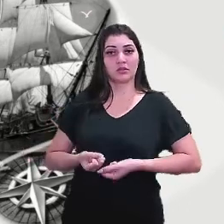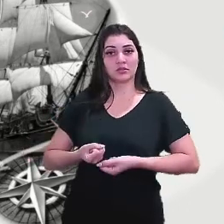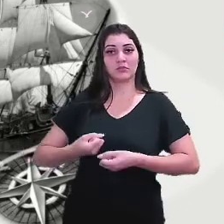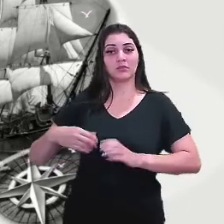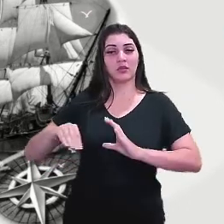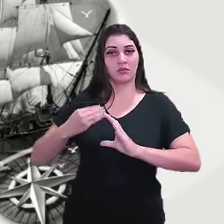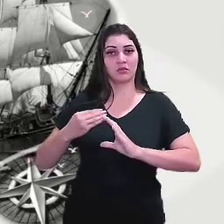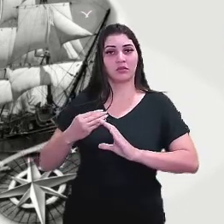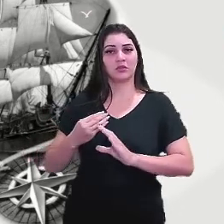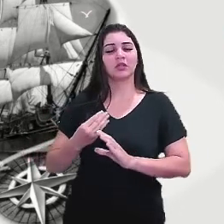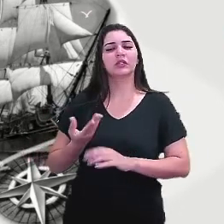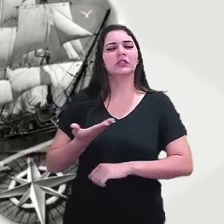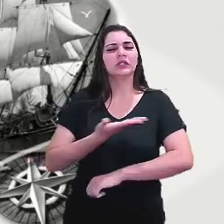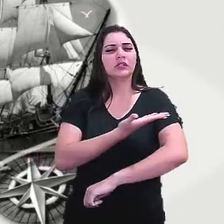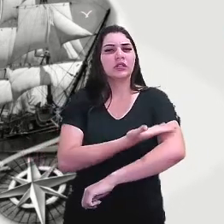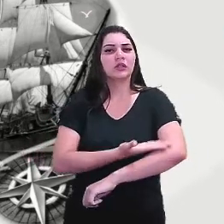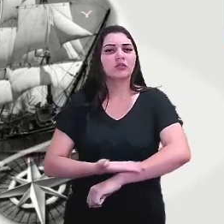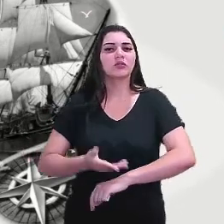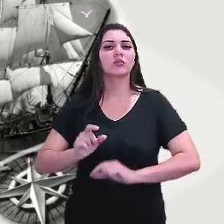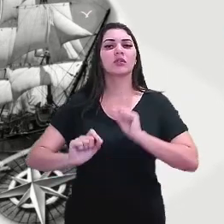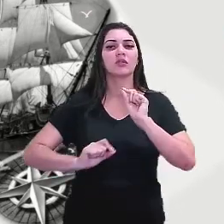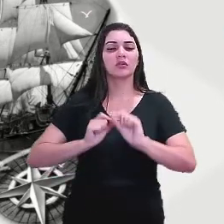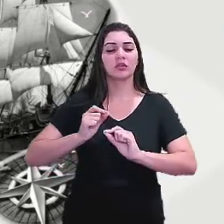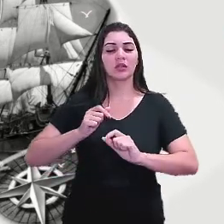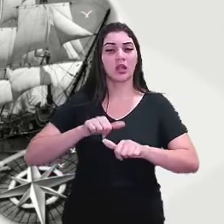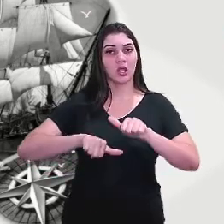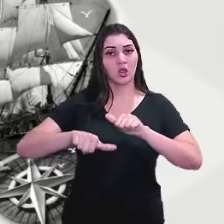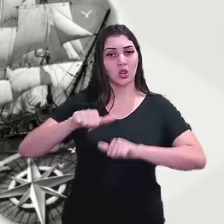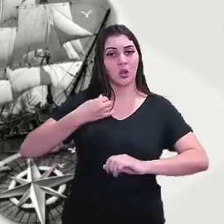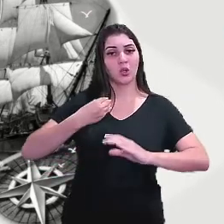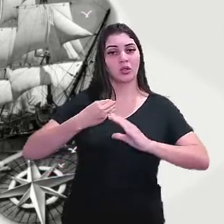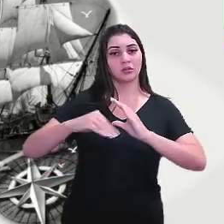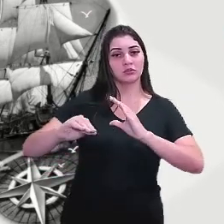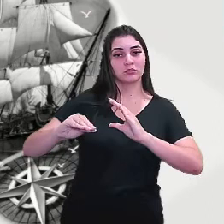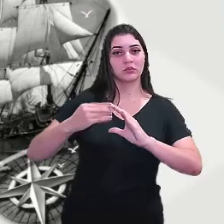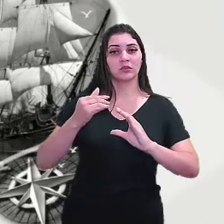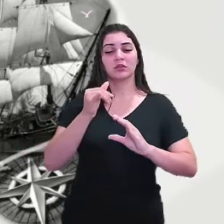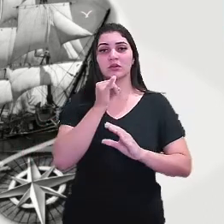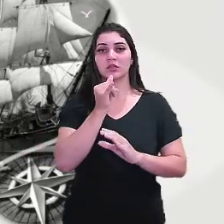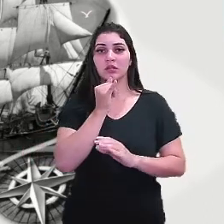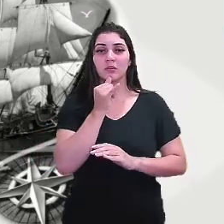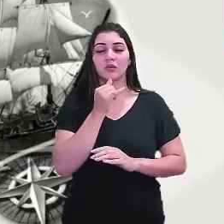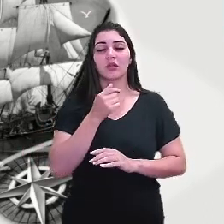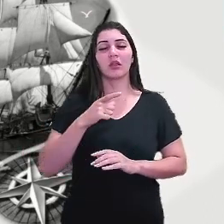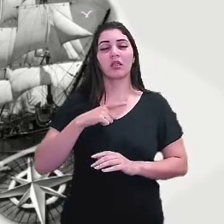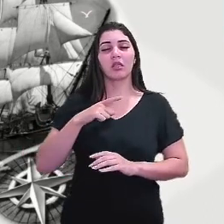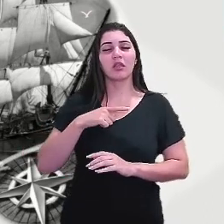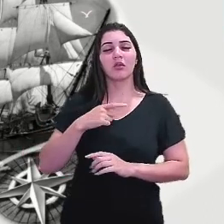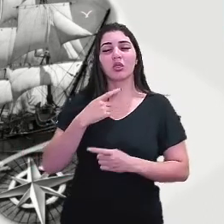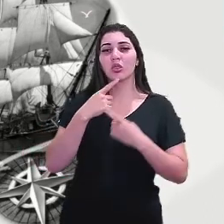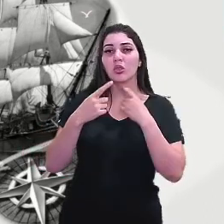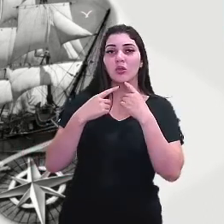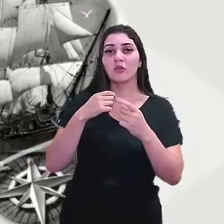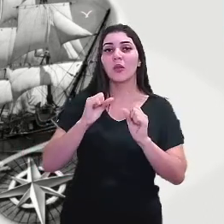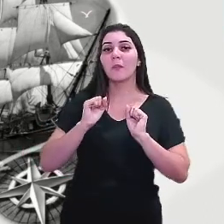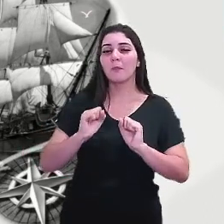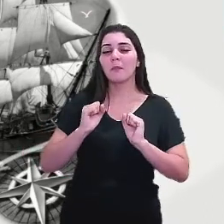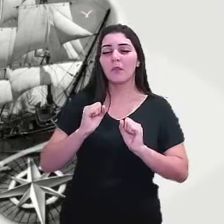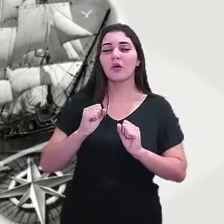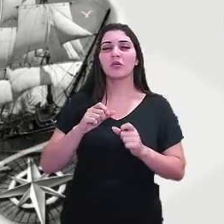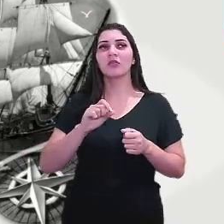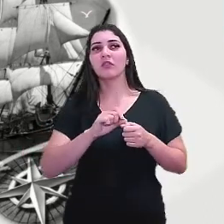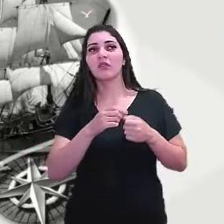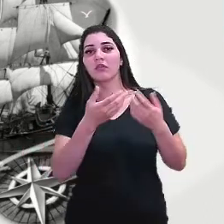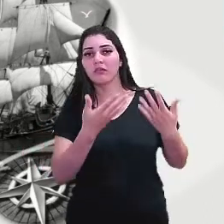A gente está muito acostumado às trocas de mensagens instantâneas, né? Você está ali, você quer tirar uma dúvida, mãe, eu posso fazer isso, eu posso